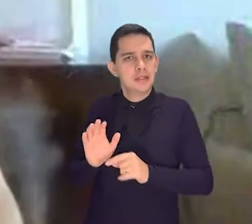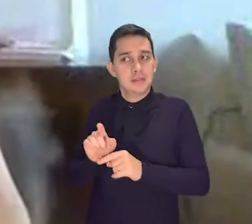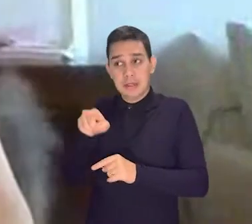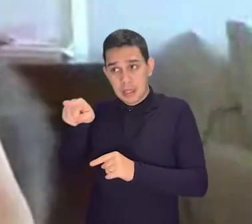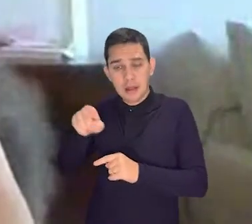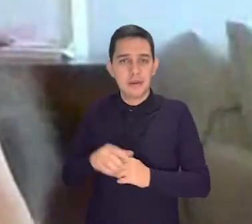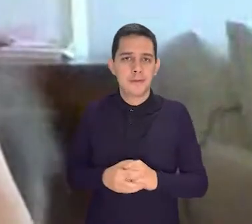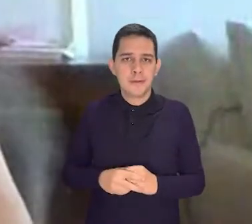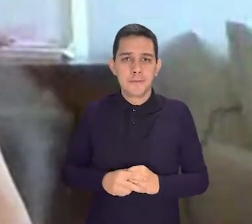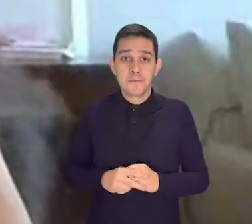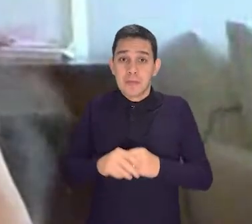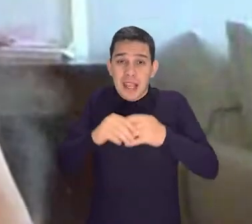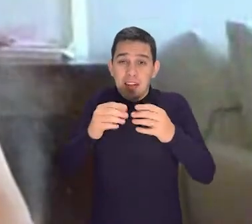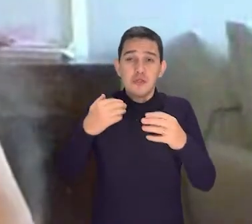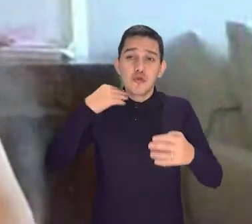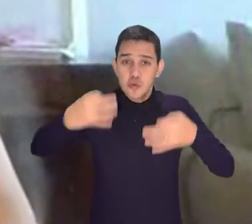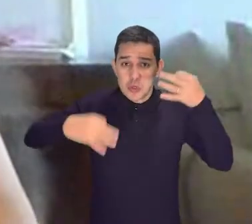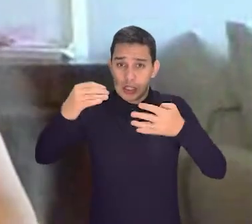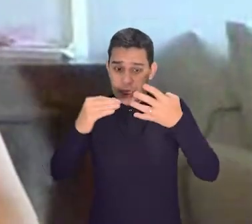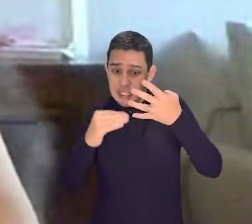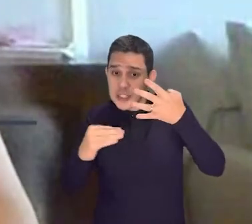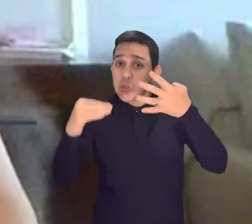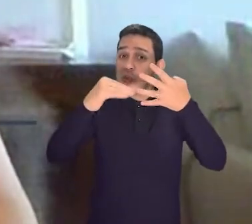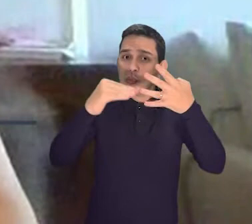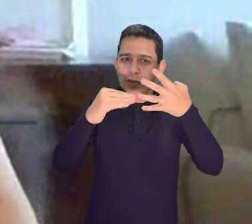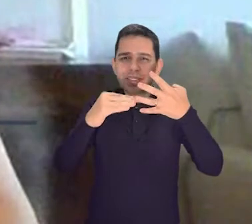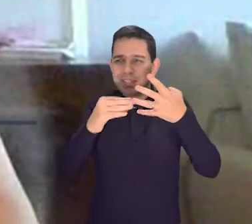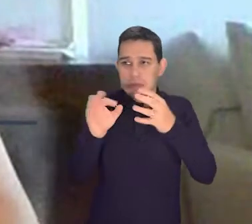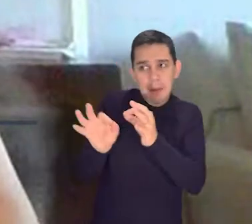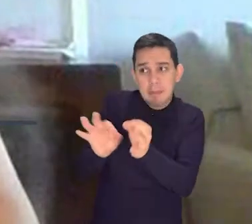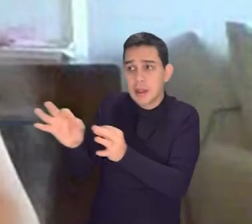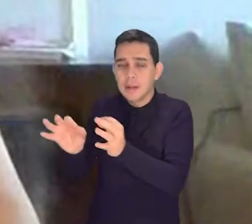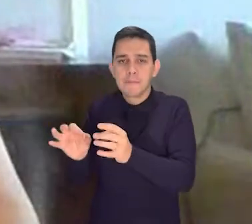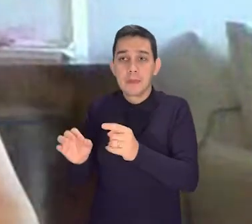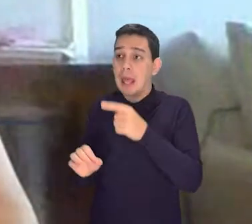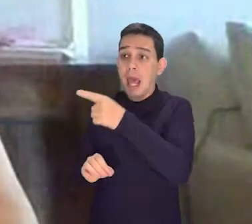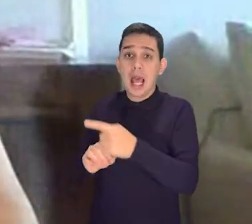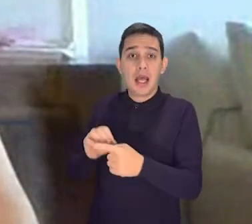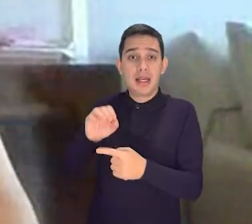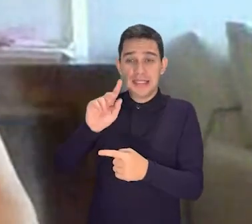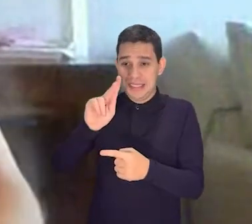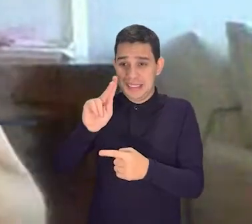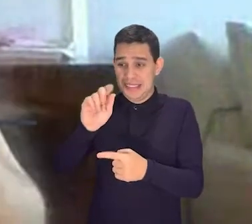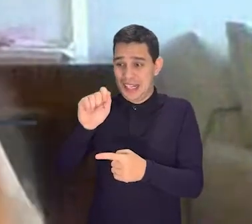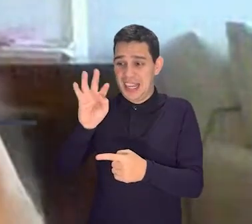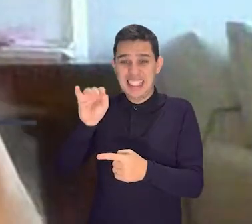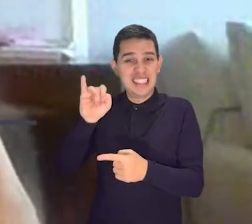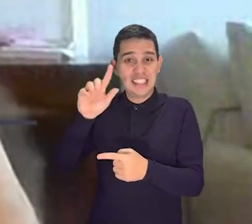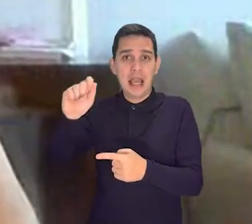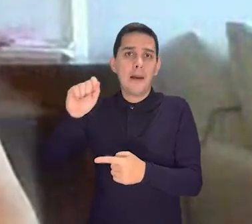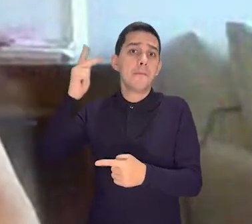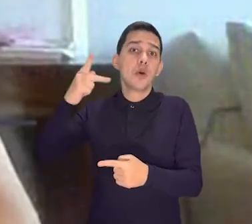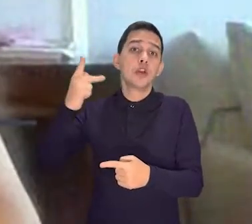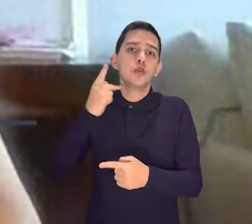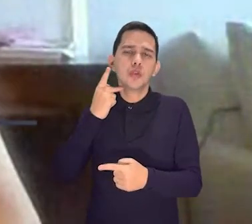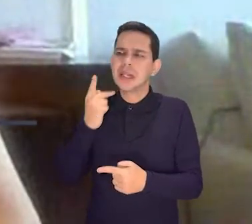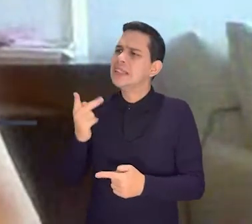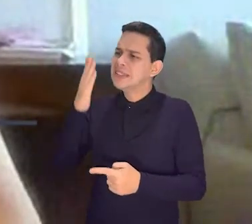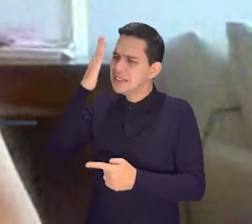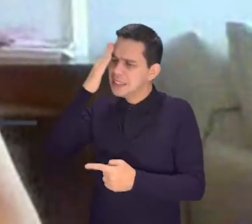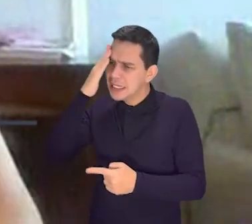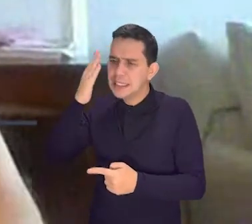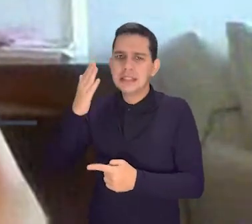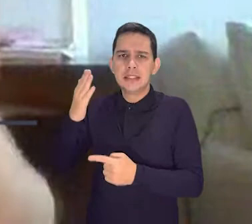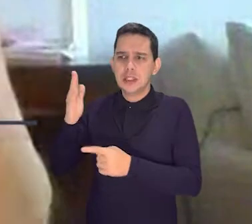segunda instância, né? A procuradora de Justiça, a doutora Kátia Maciel, que é uma procuradora sensível à causa da